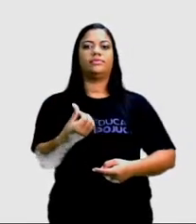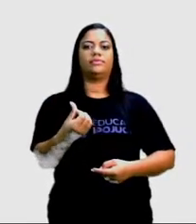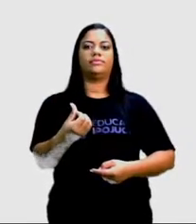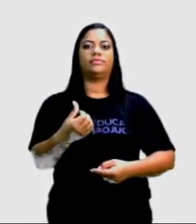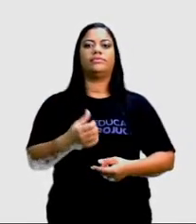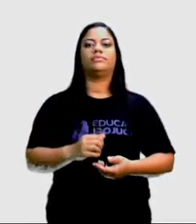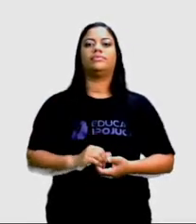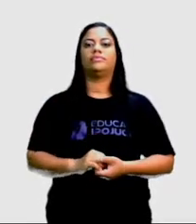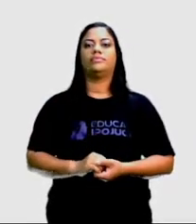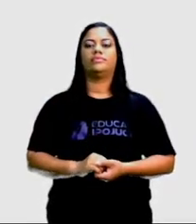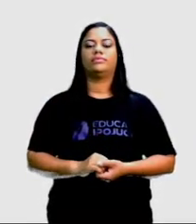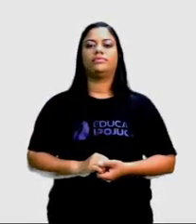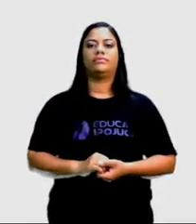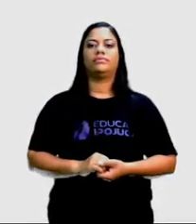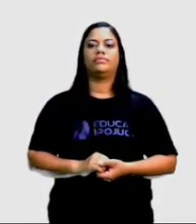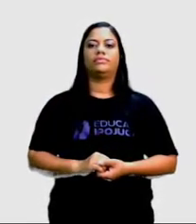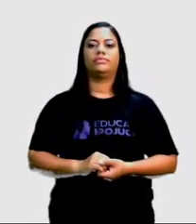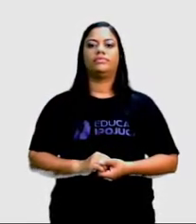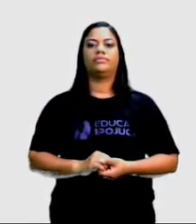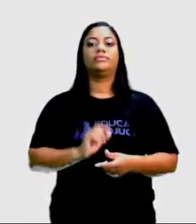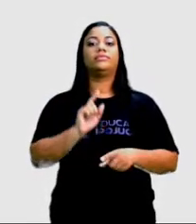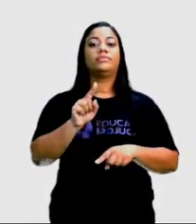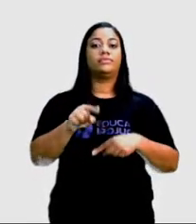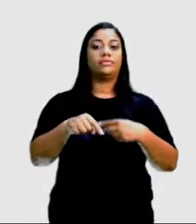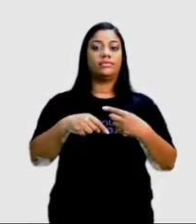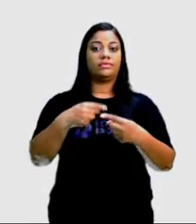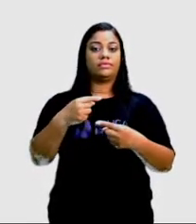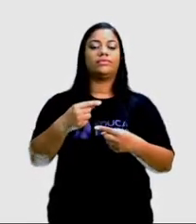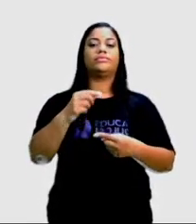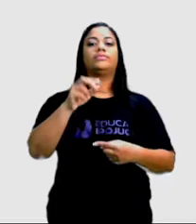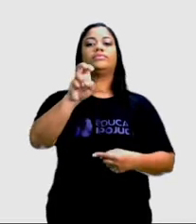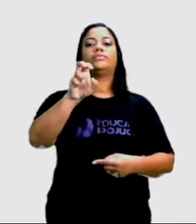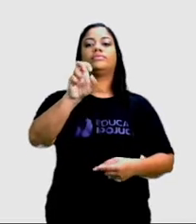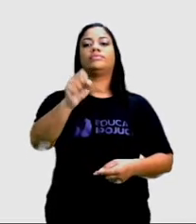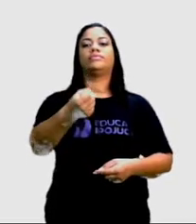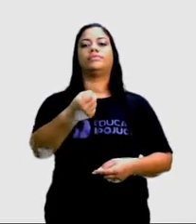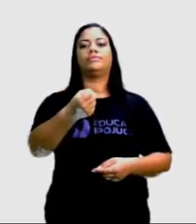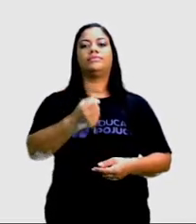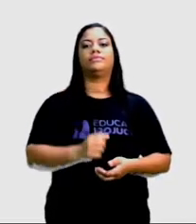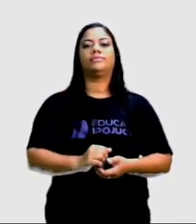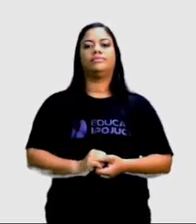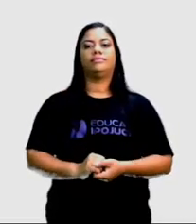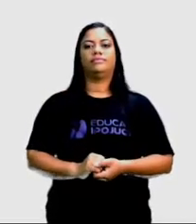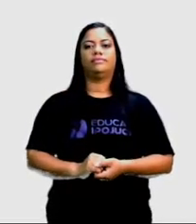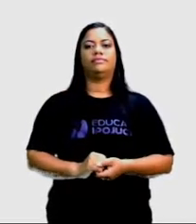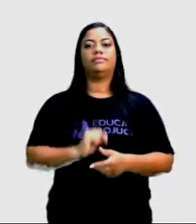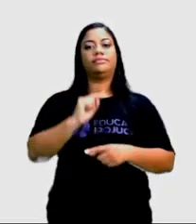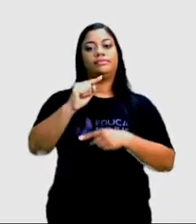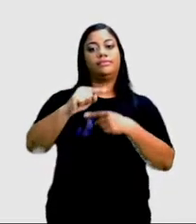Opa, tem uma seta aqui. Pulou para 58,